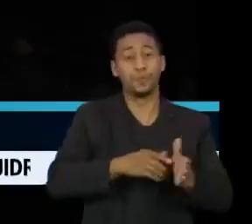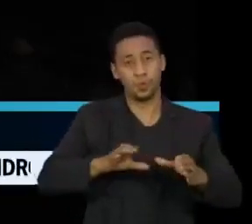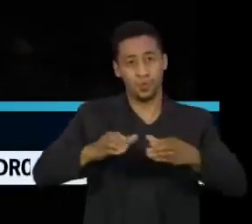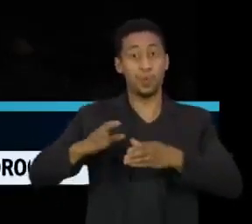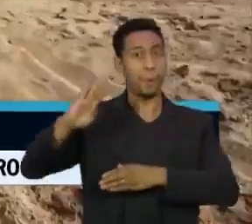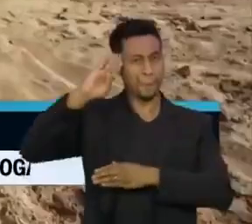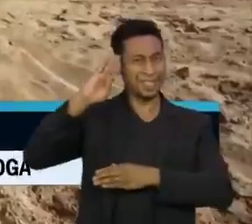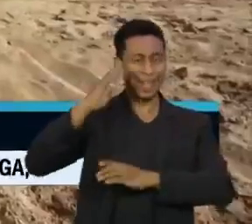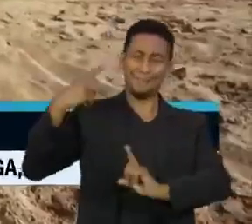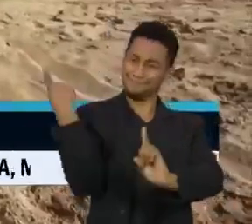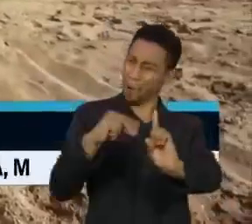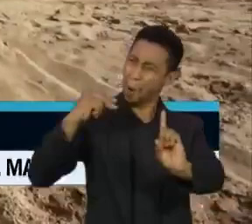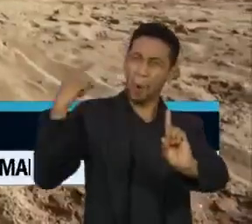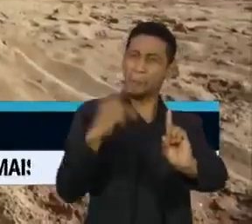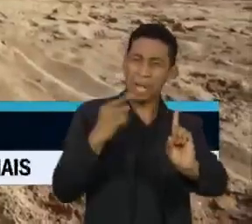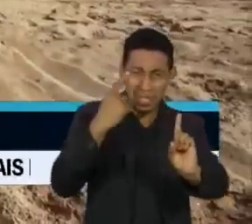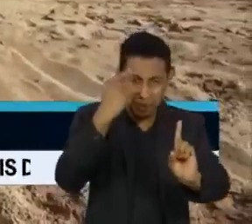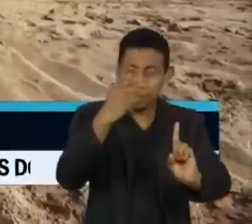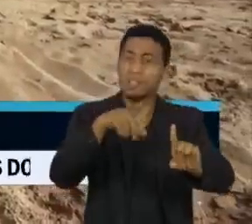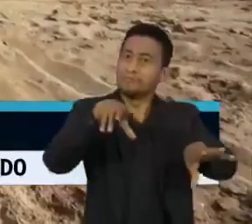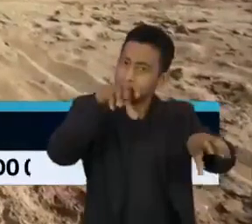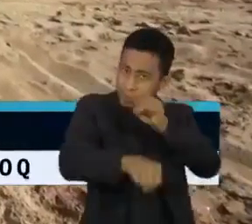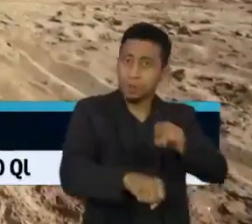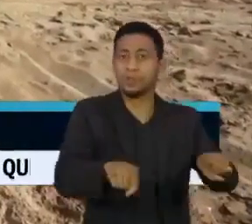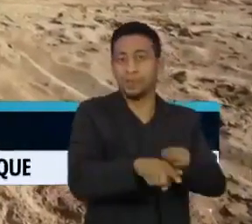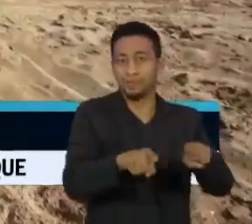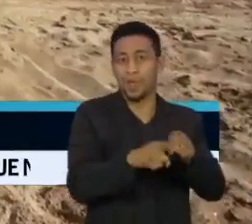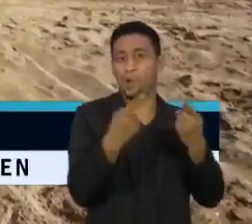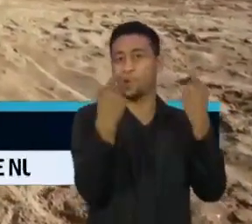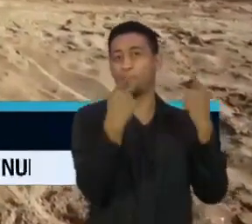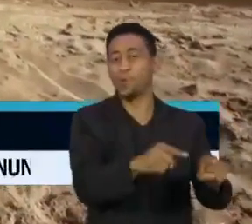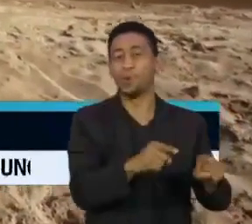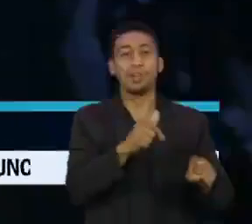praticavam a tortura e violência sexual contra as mulheres treinar